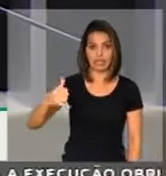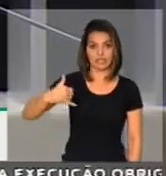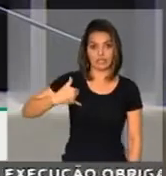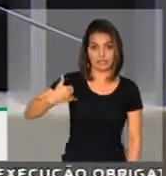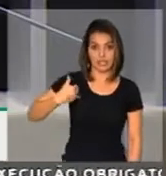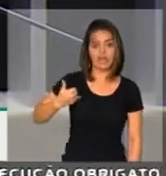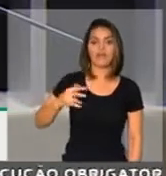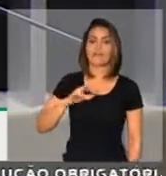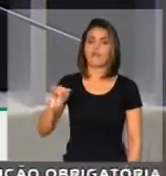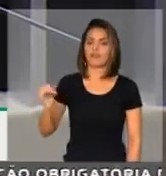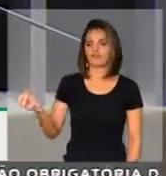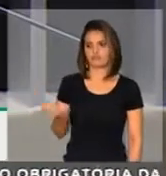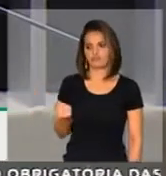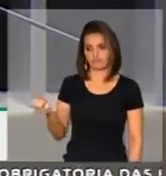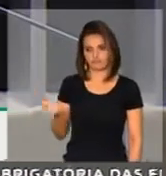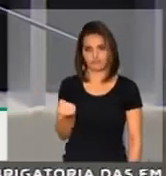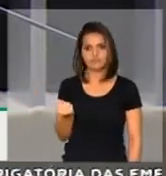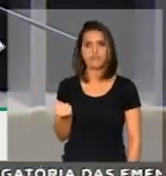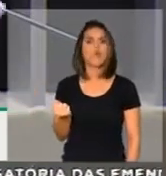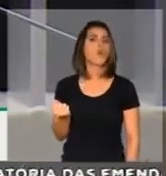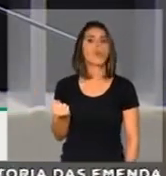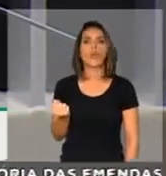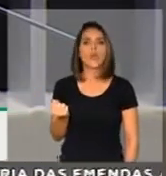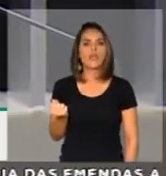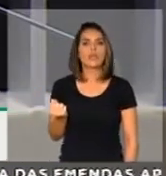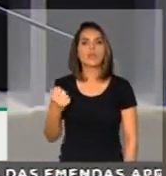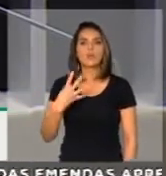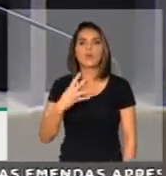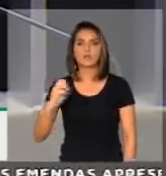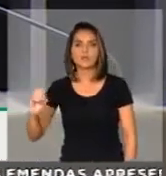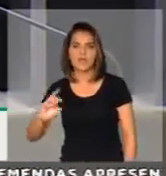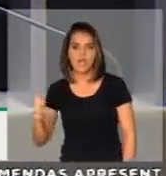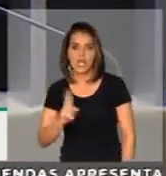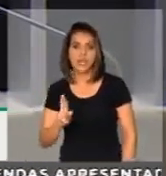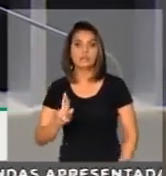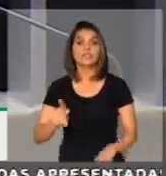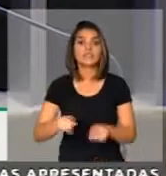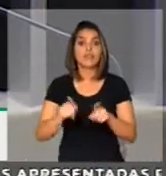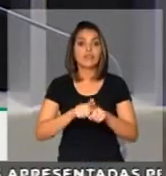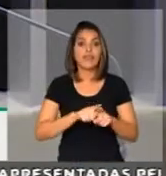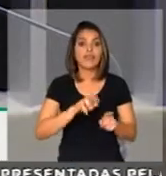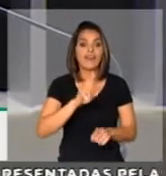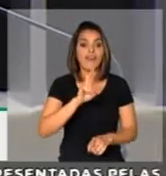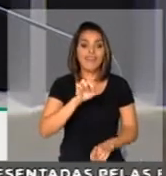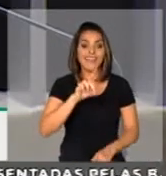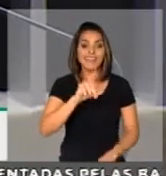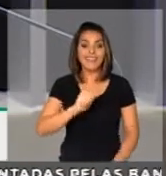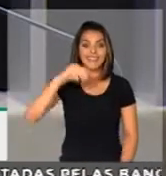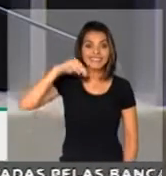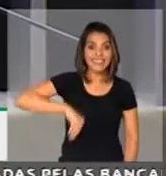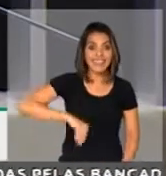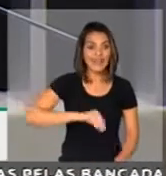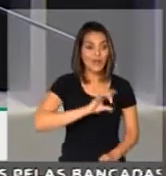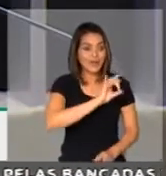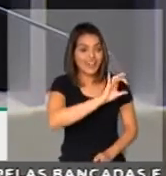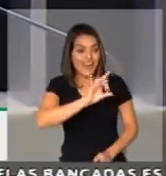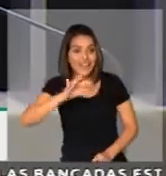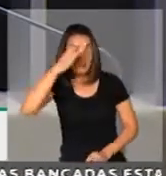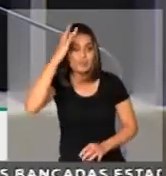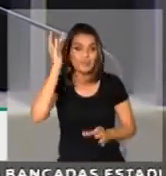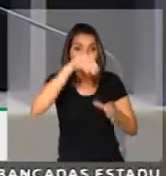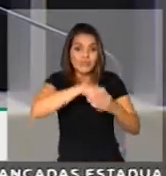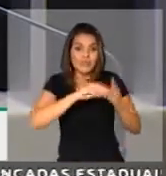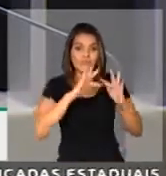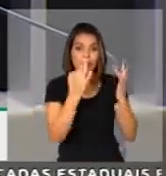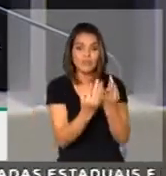anos, a família, ou seja, o idoso, na sua família, a renda per capita não pode ultrapassar